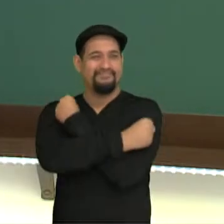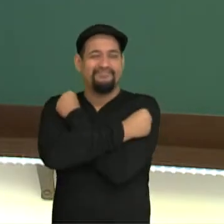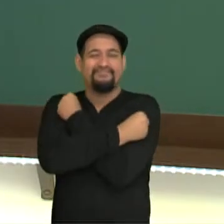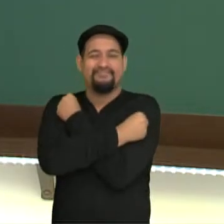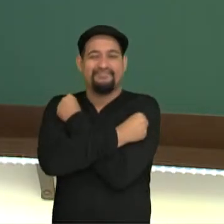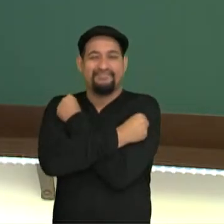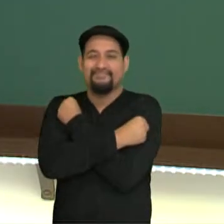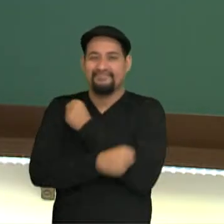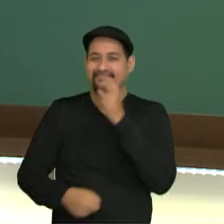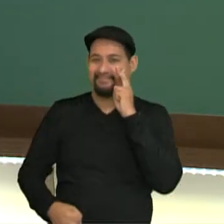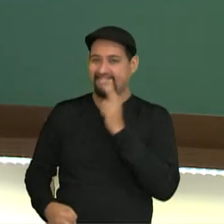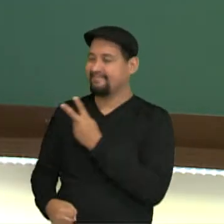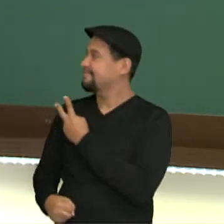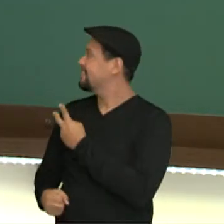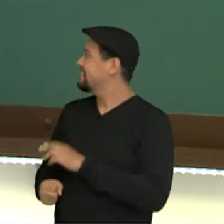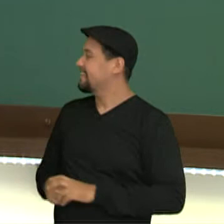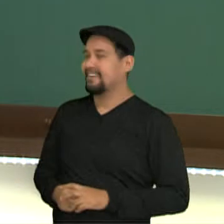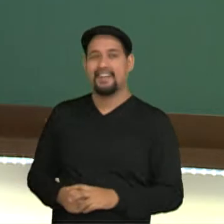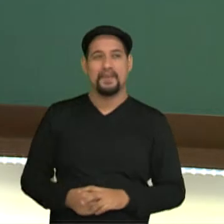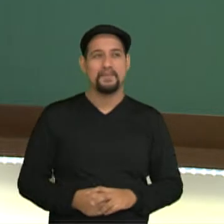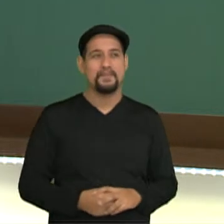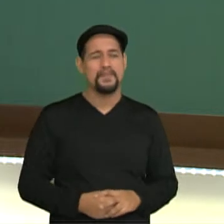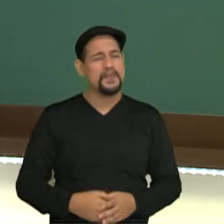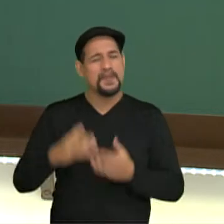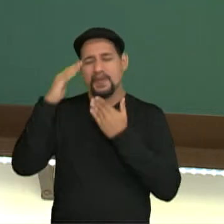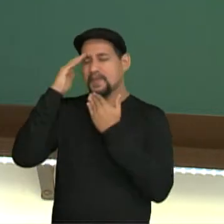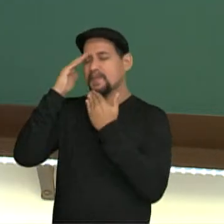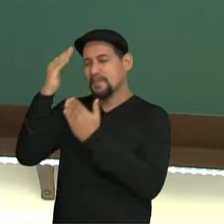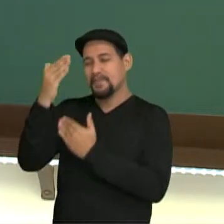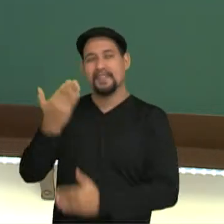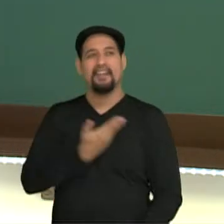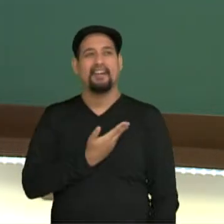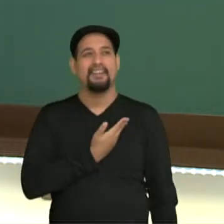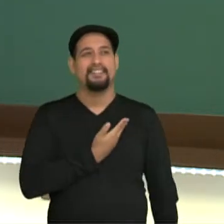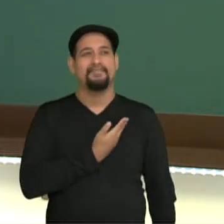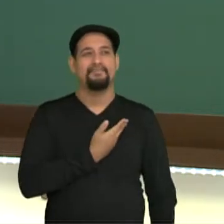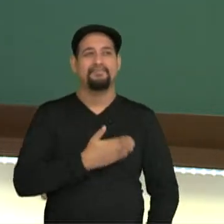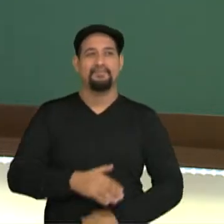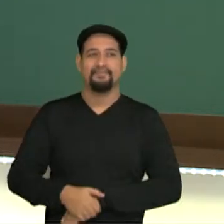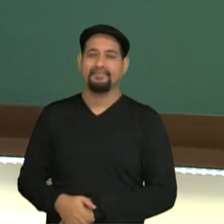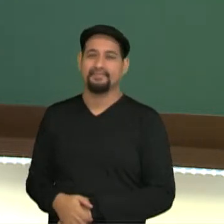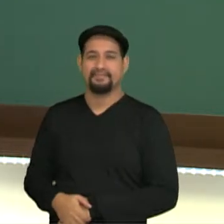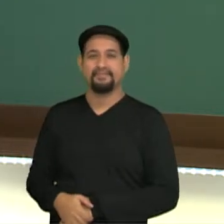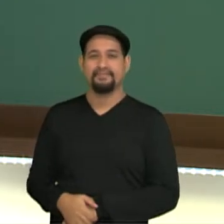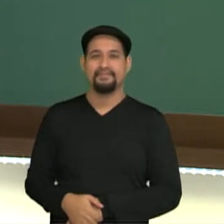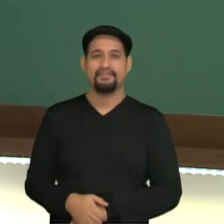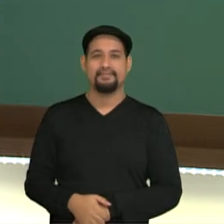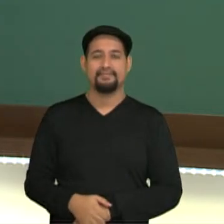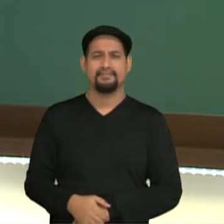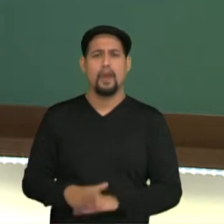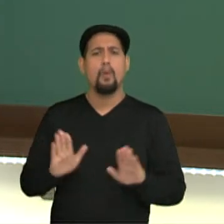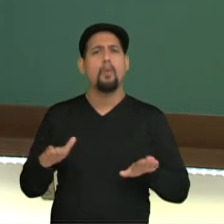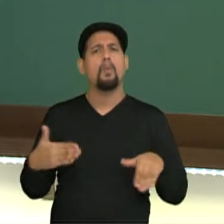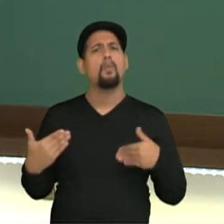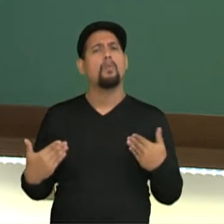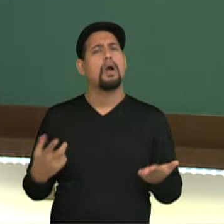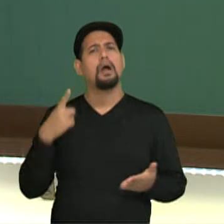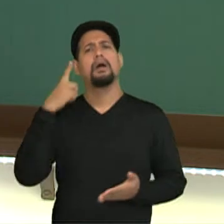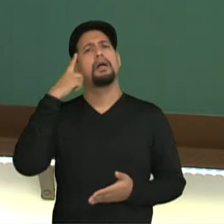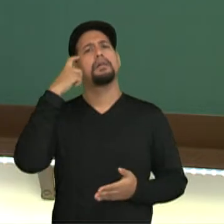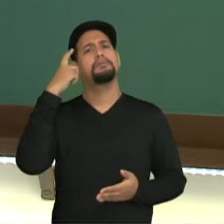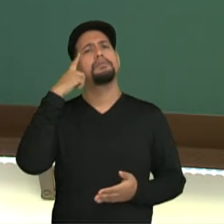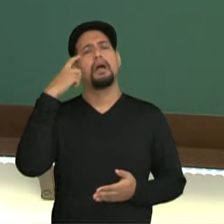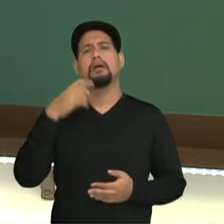e abraça o Garfield. Thanks, buddy. Obrigado, amigo. Could no segundo quadrinho é. Qual a ideia que